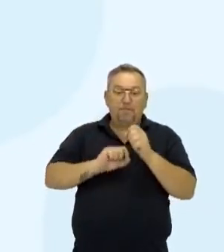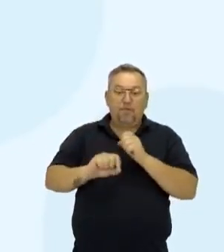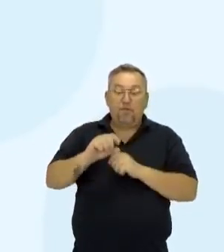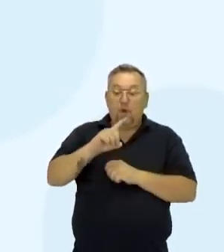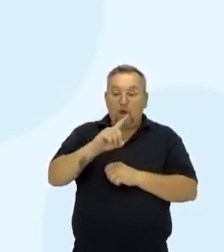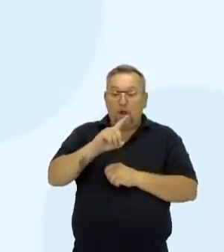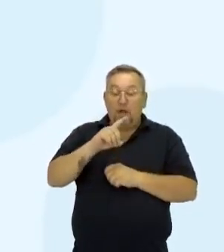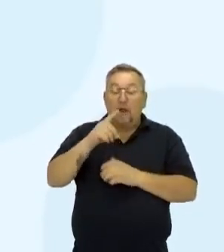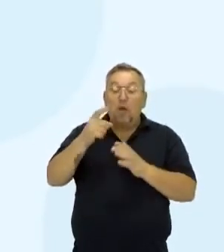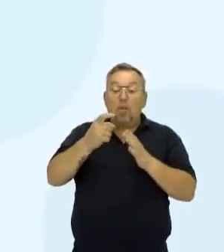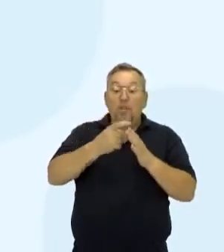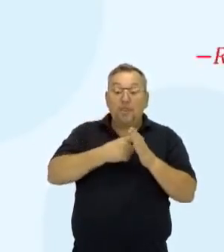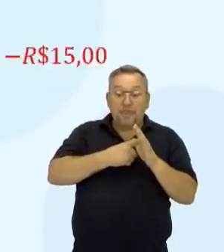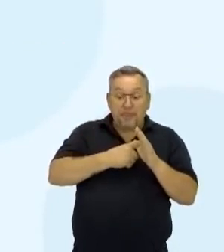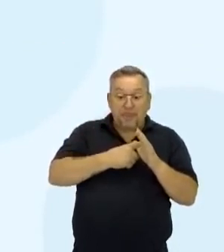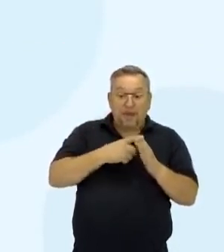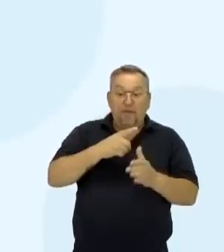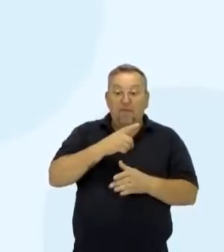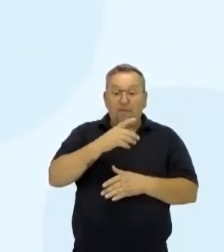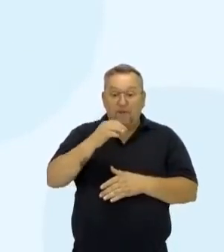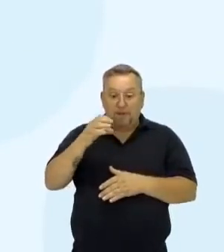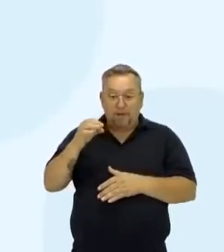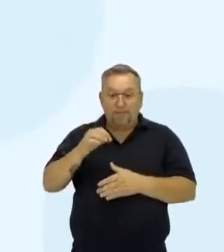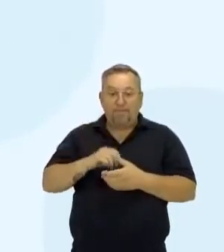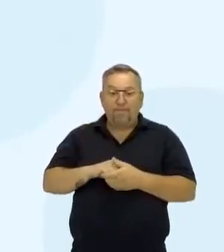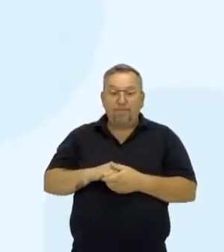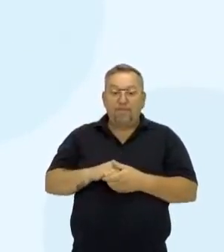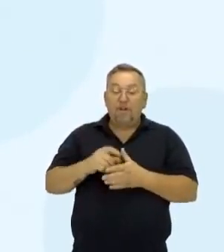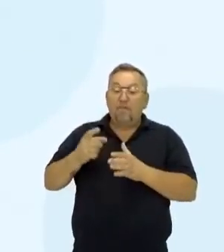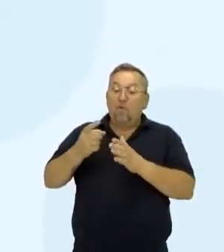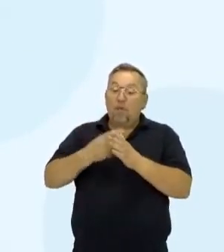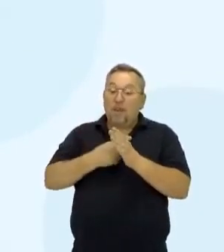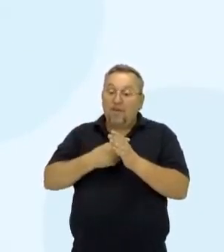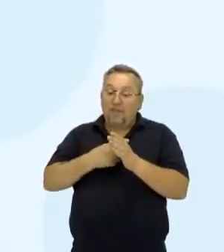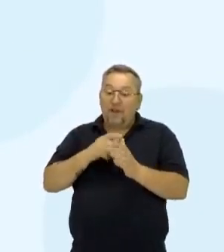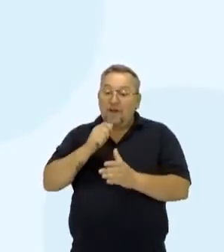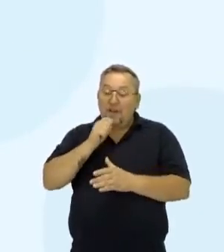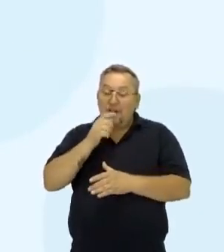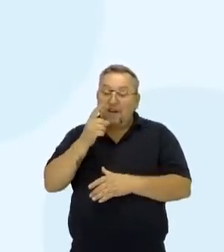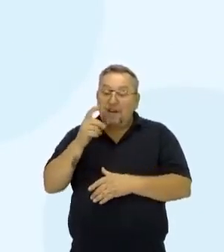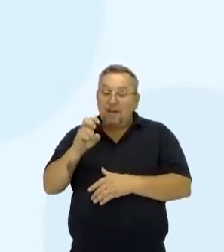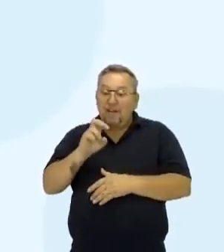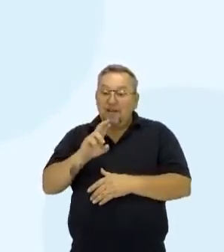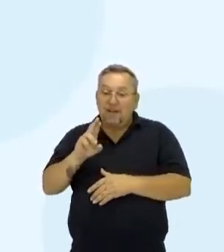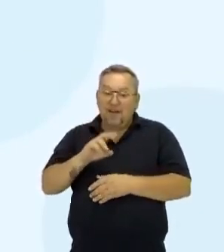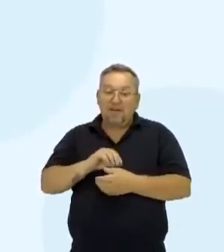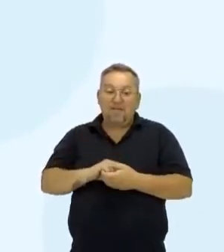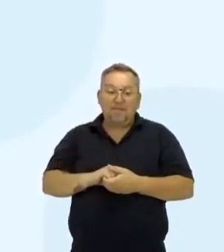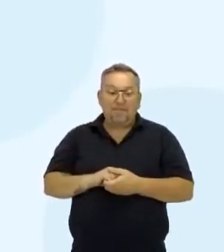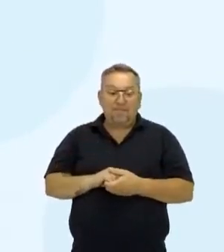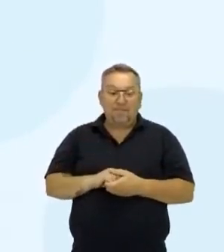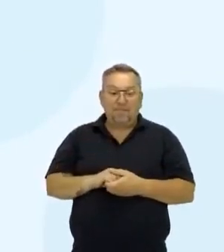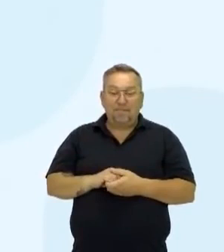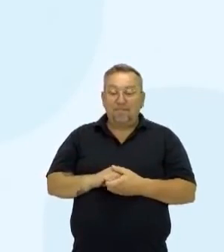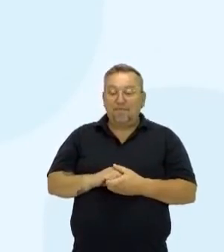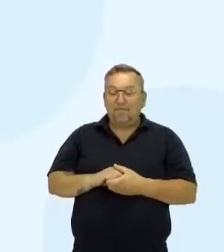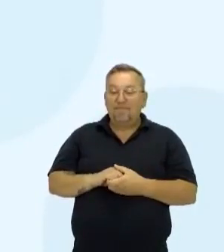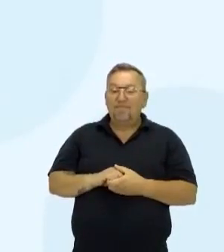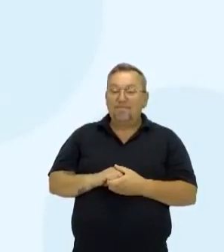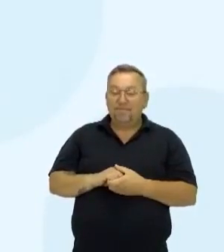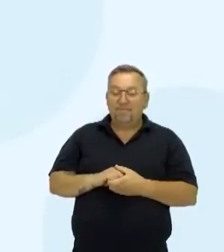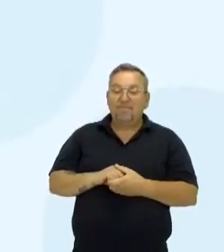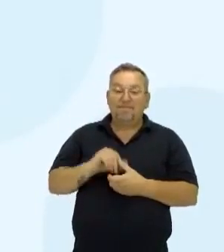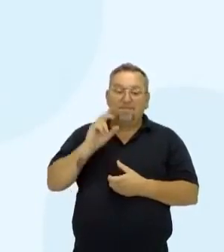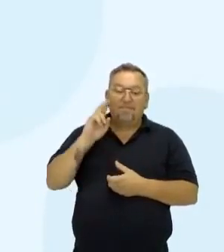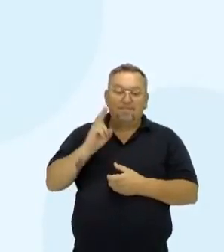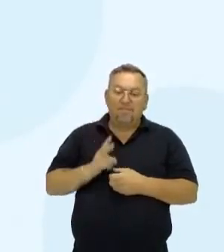abatimento, fizer essa diferença, né? Eu vou dever ainda. A diferença entre o 85 e o 100 é 15 e você